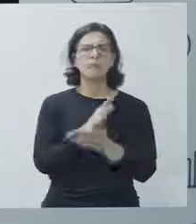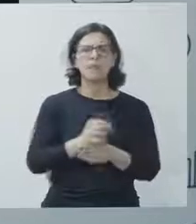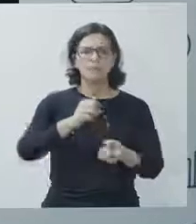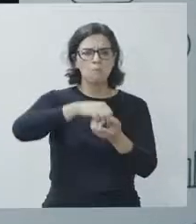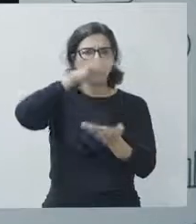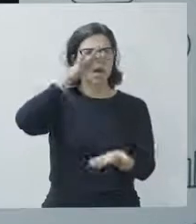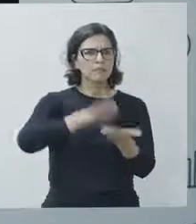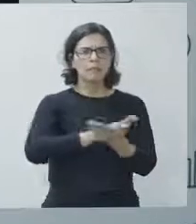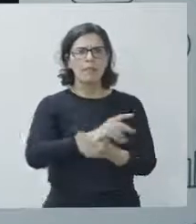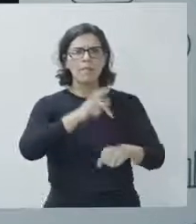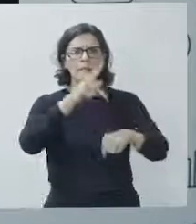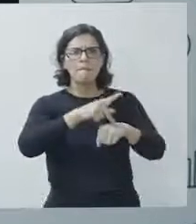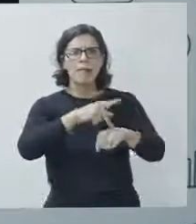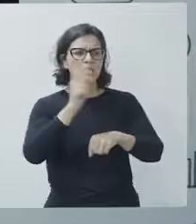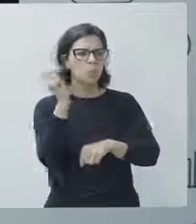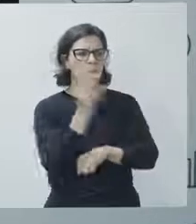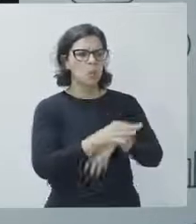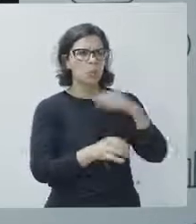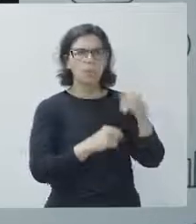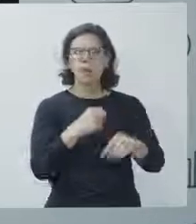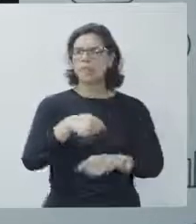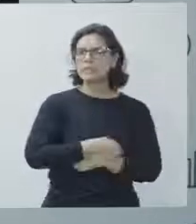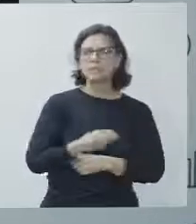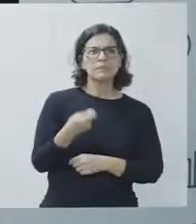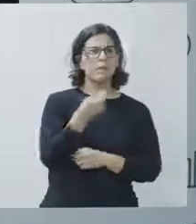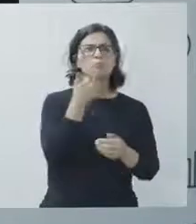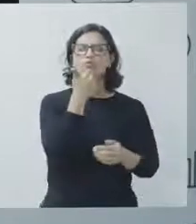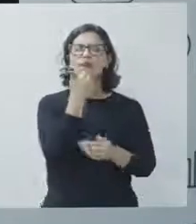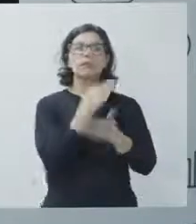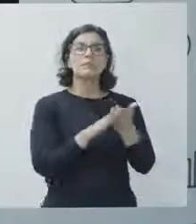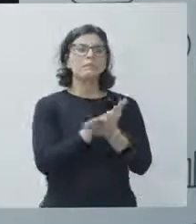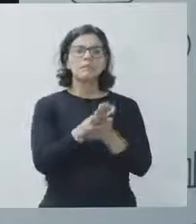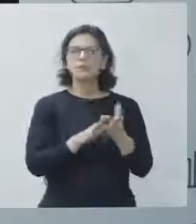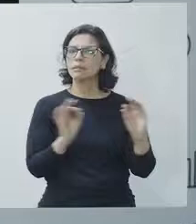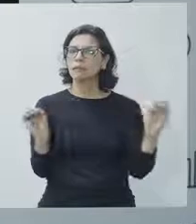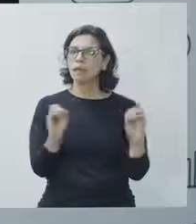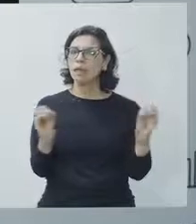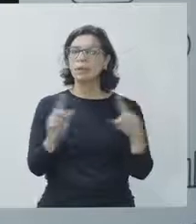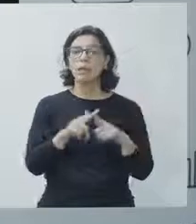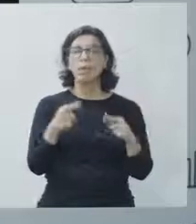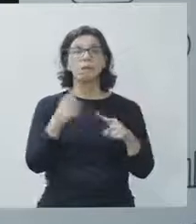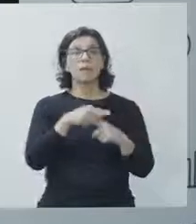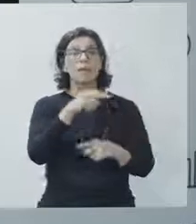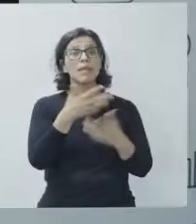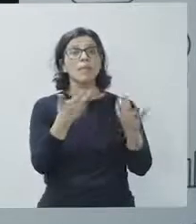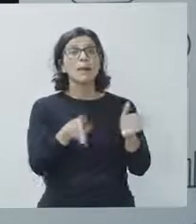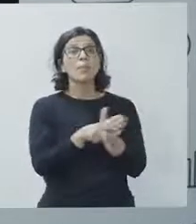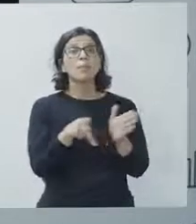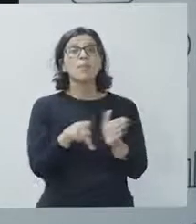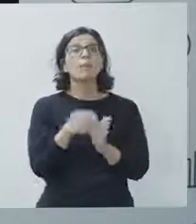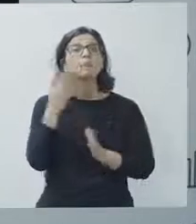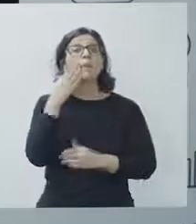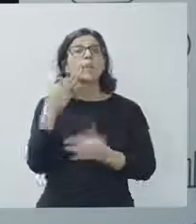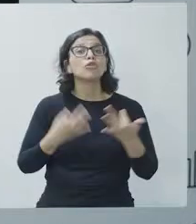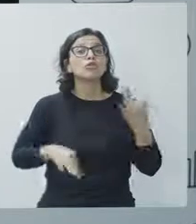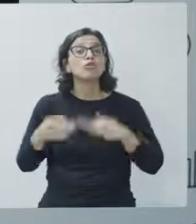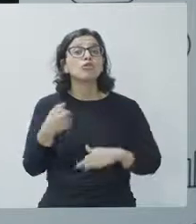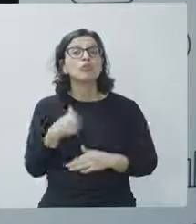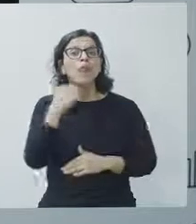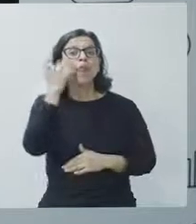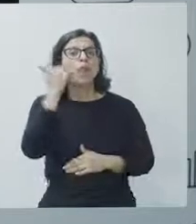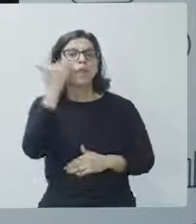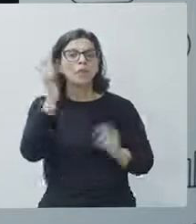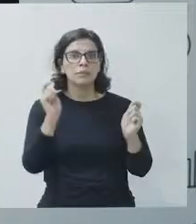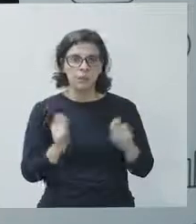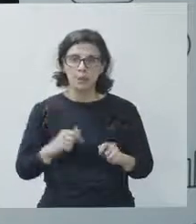feitiço, não adiantava espada, ou não adiantava qualquer outra coisa, porque ele queria mesmo as dores.